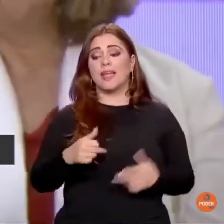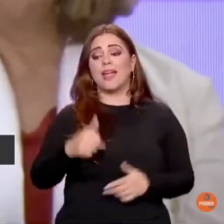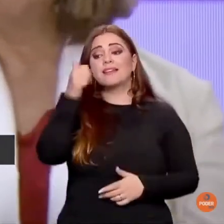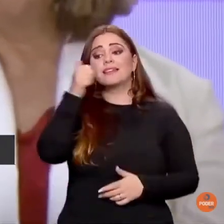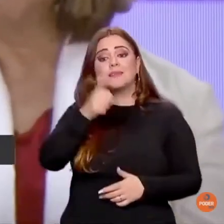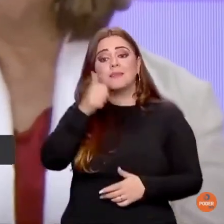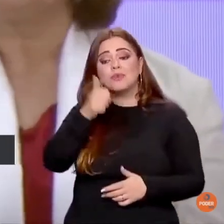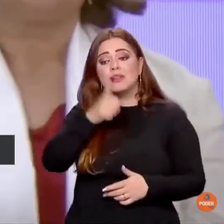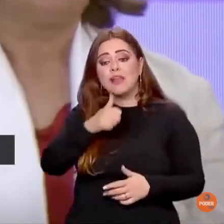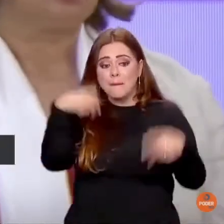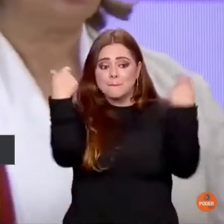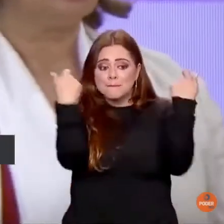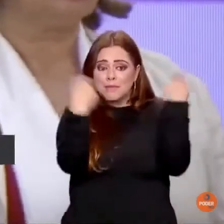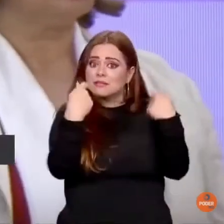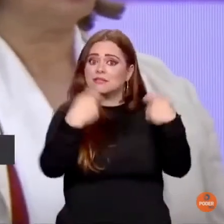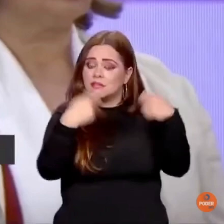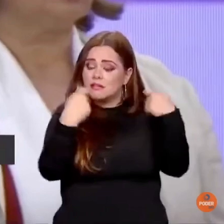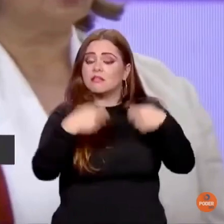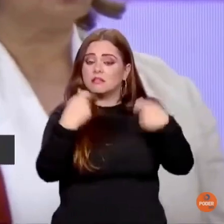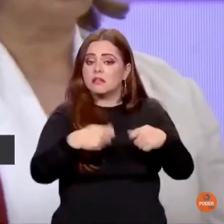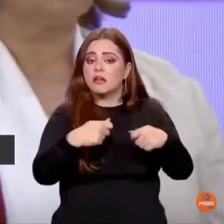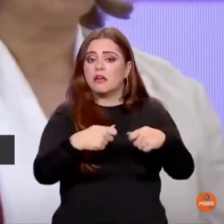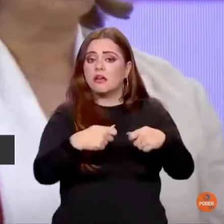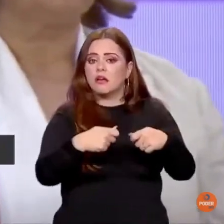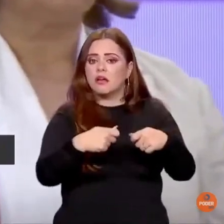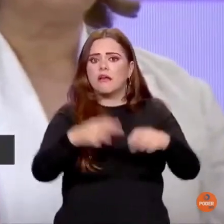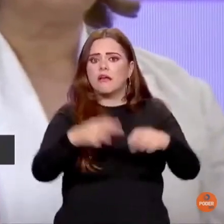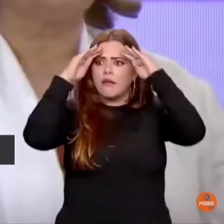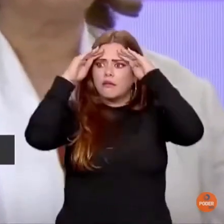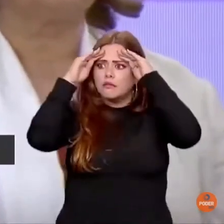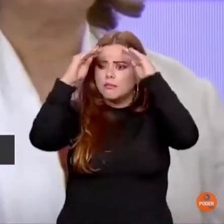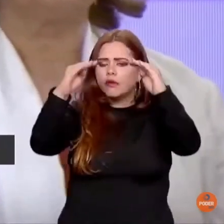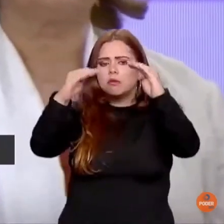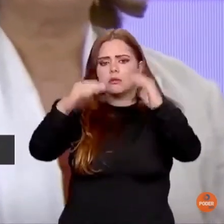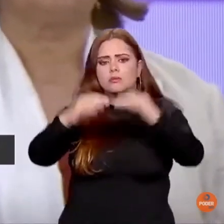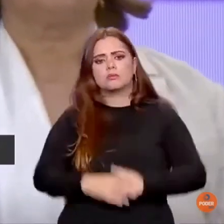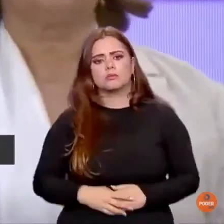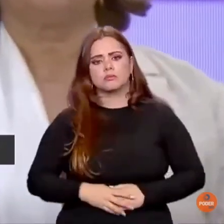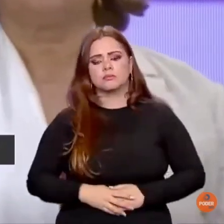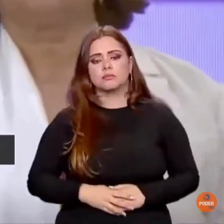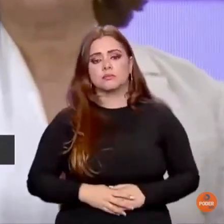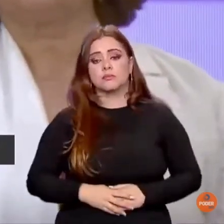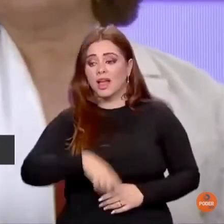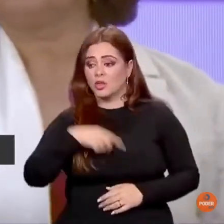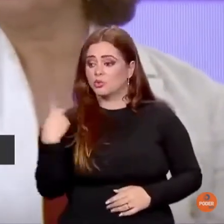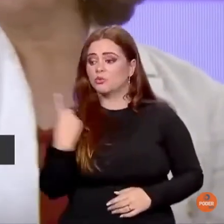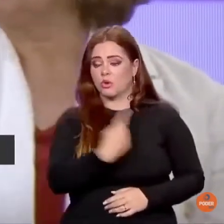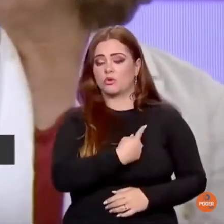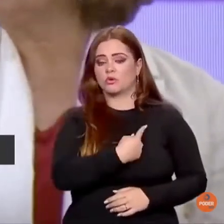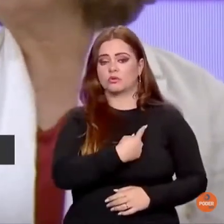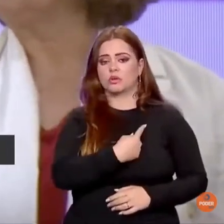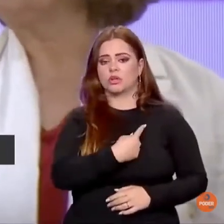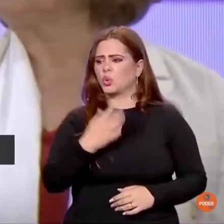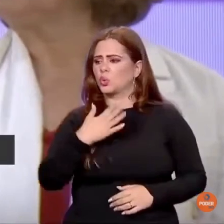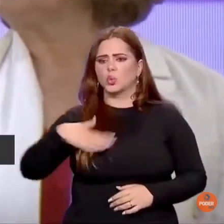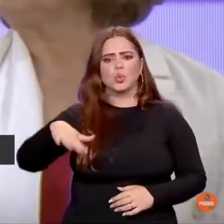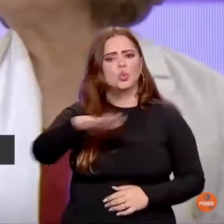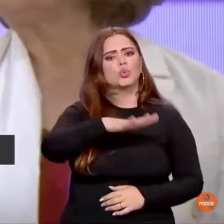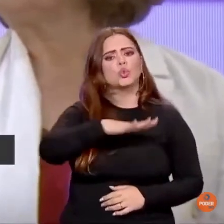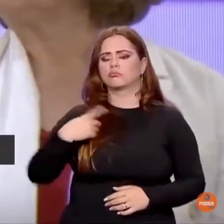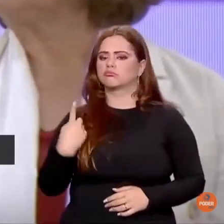essa atleta precisa ser respeitada. E nós, todos